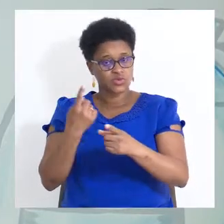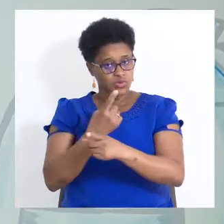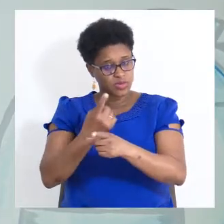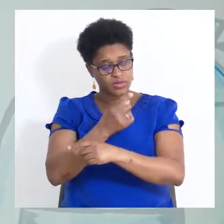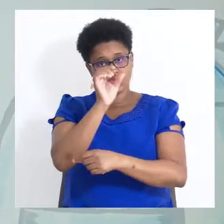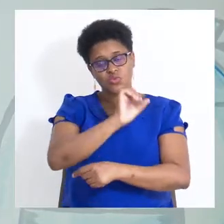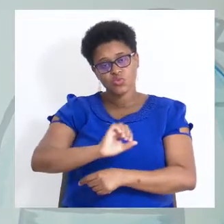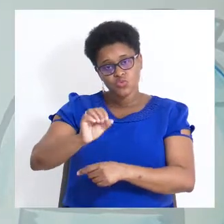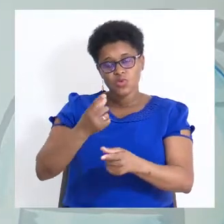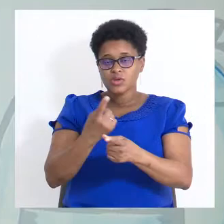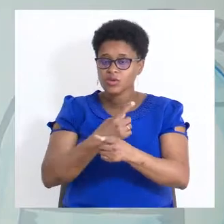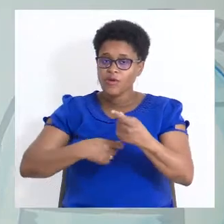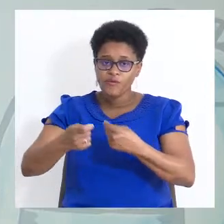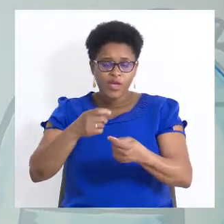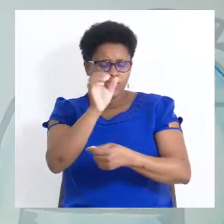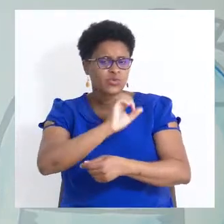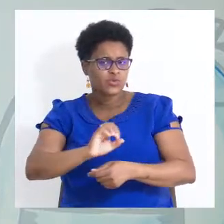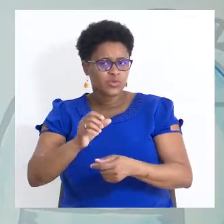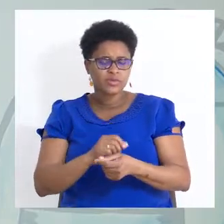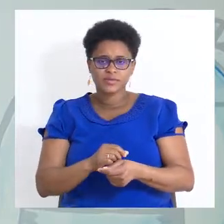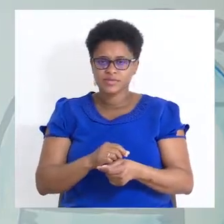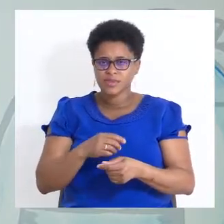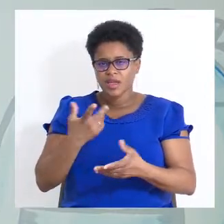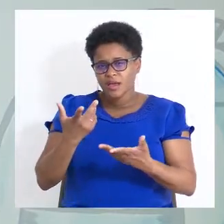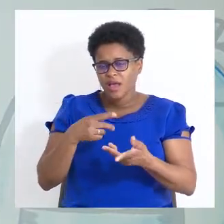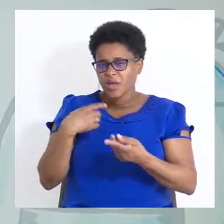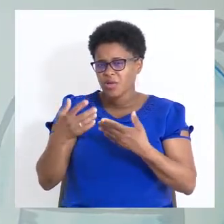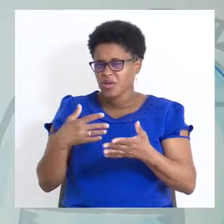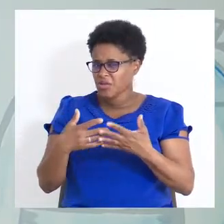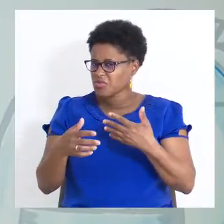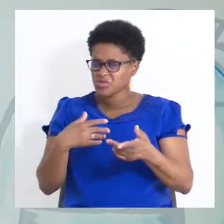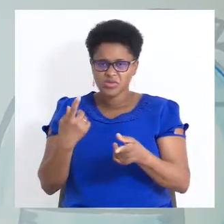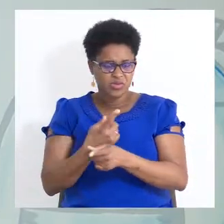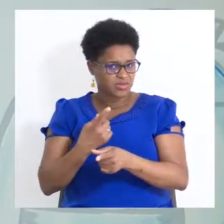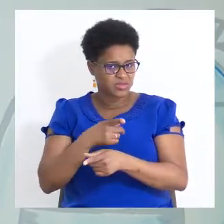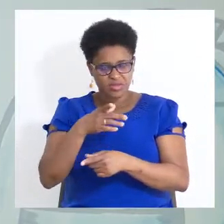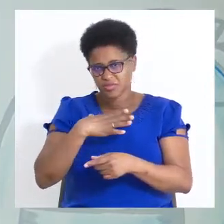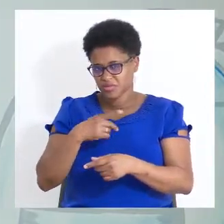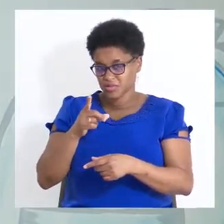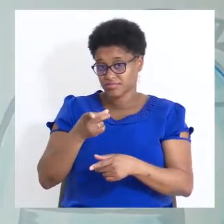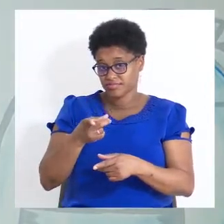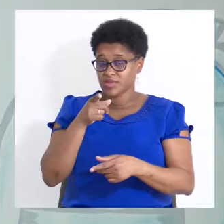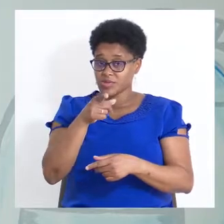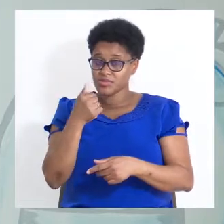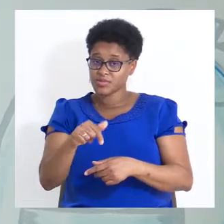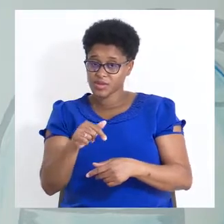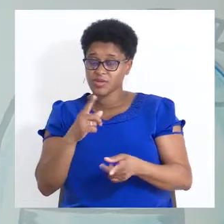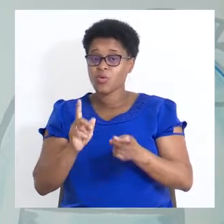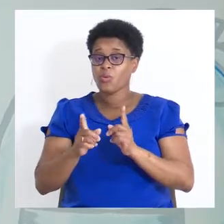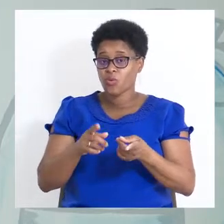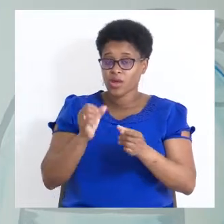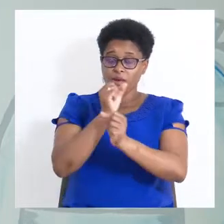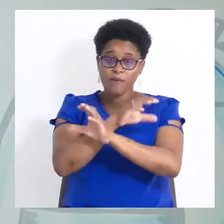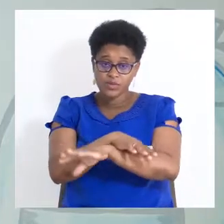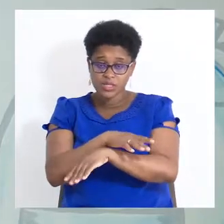o seu produto, a sua venda, para matrículas com algum desconto, com preferências, por aí. Então aí tu tens aquilo que